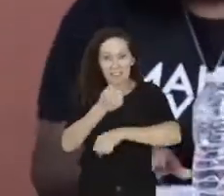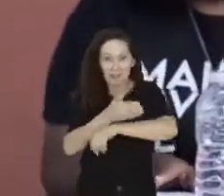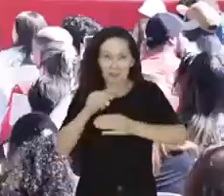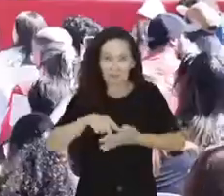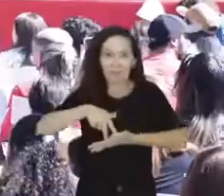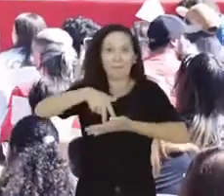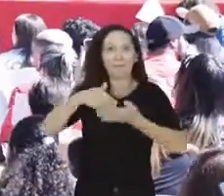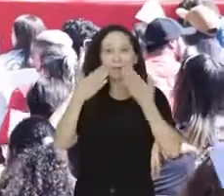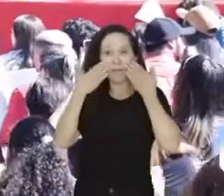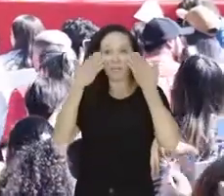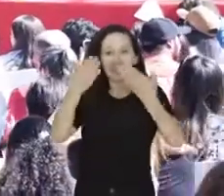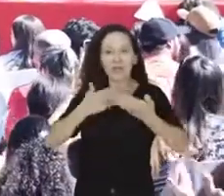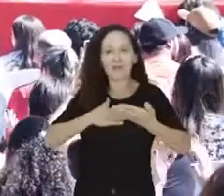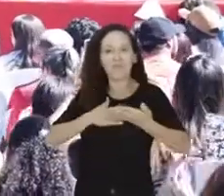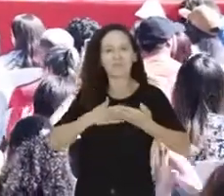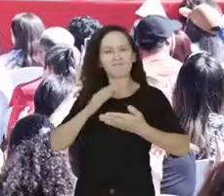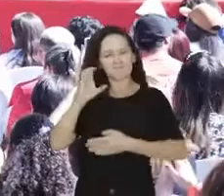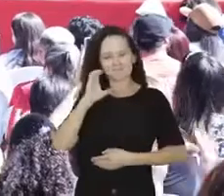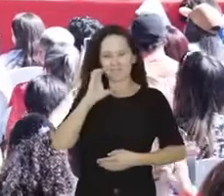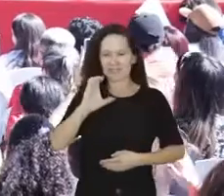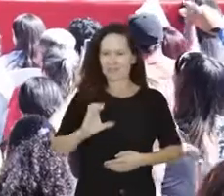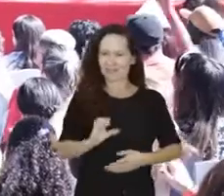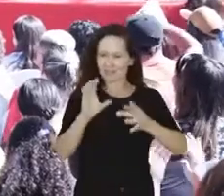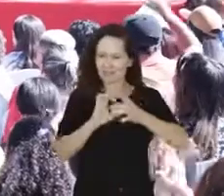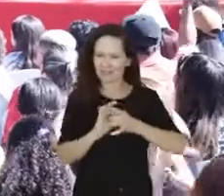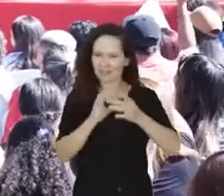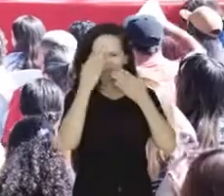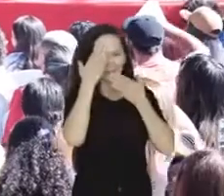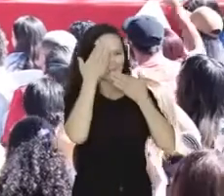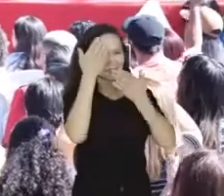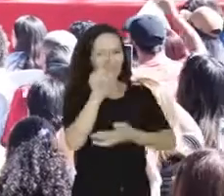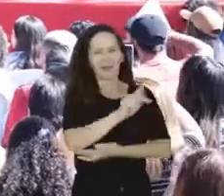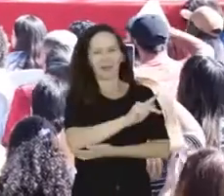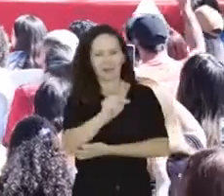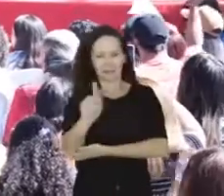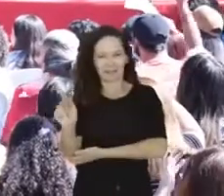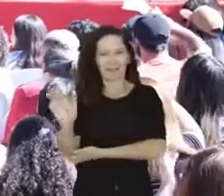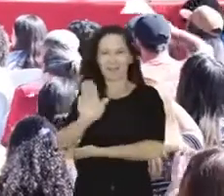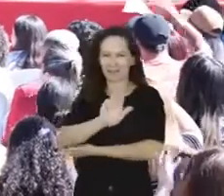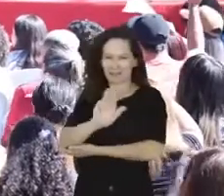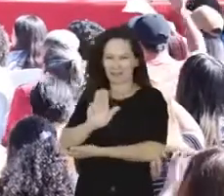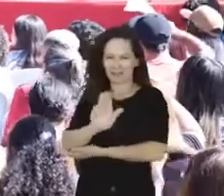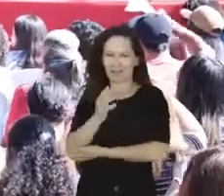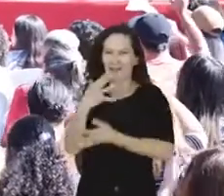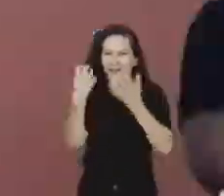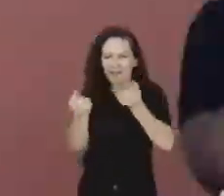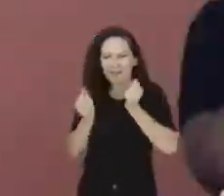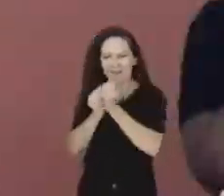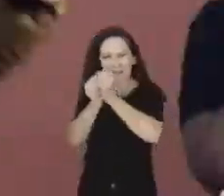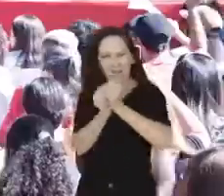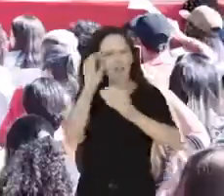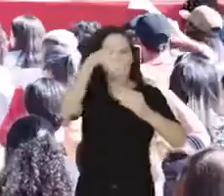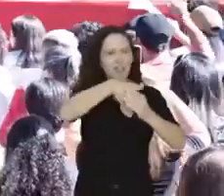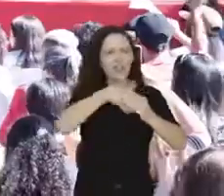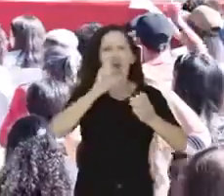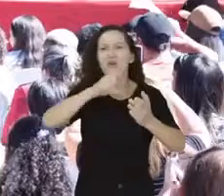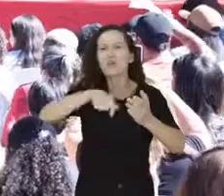Muito obrigado. Muito obrigada, senhor presidente. Gente, bora votar, bora tirar o título.